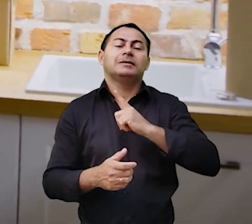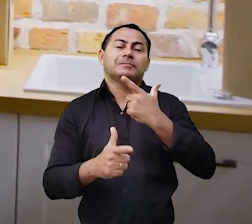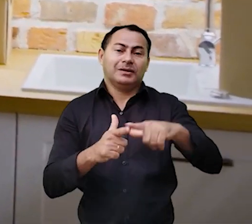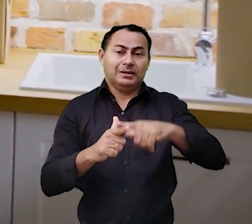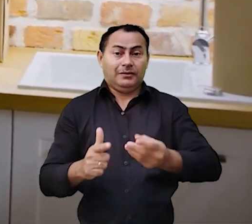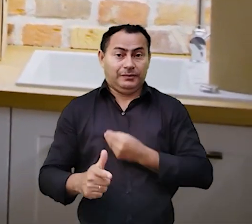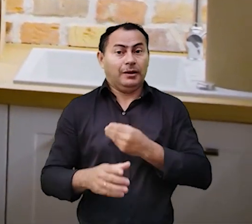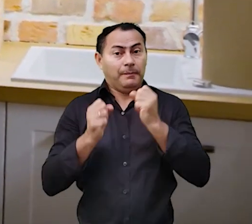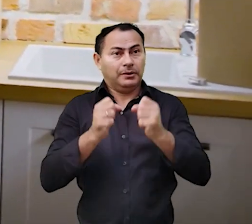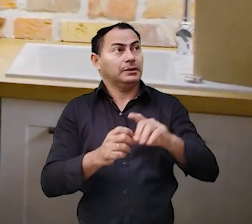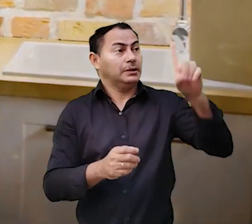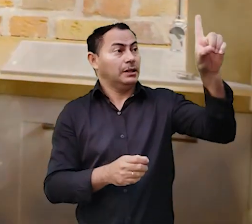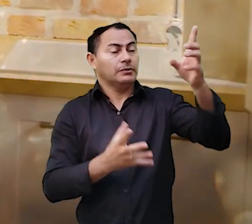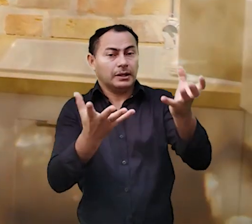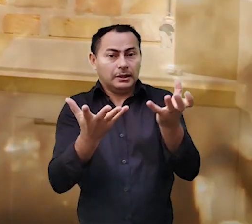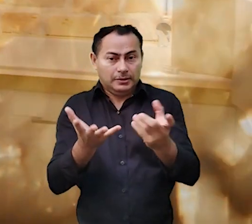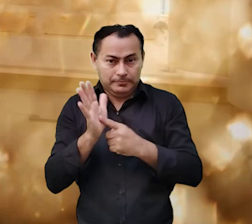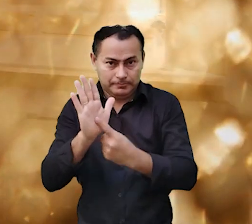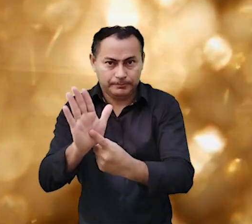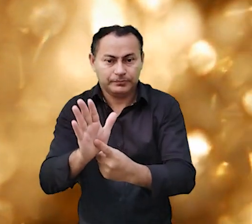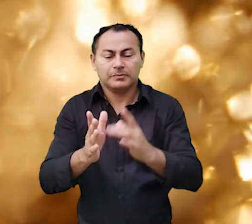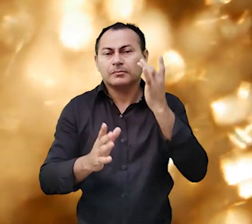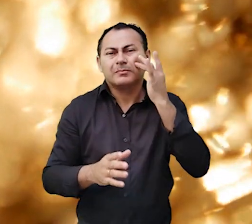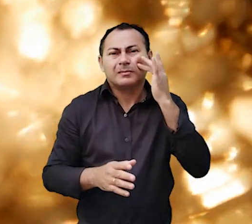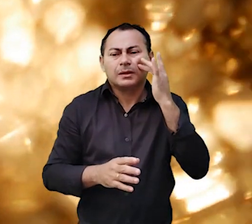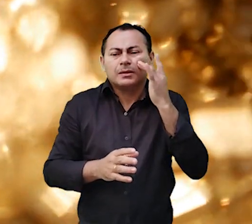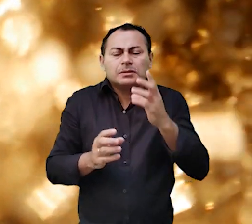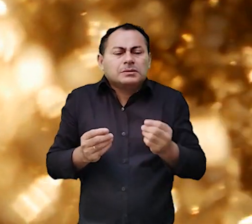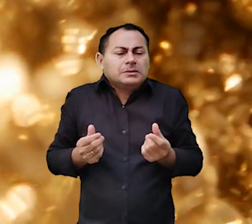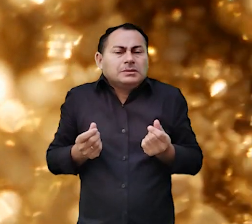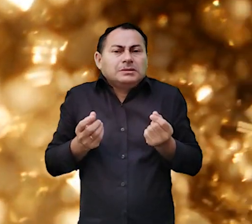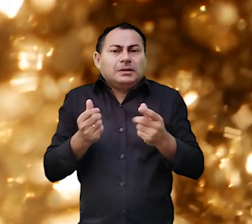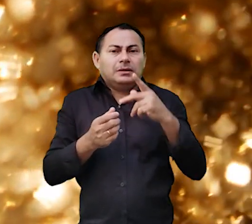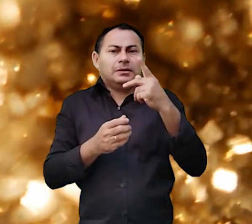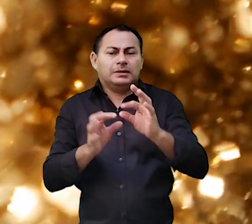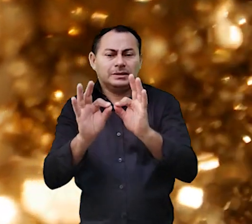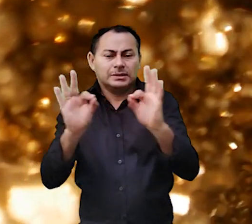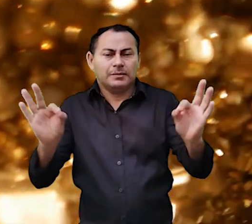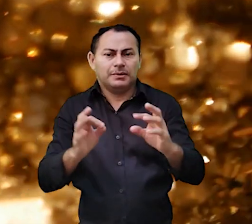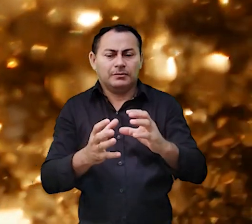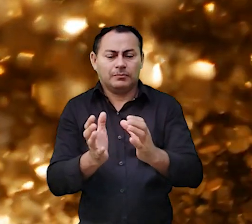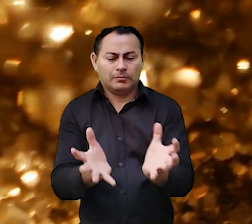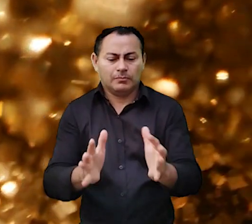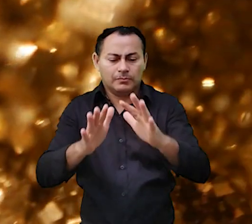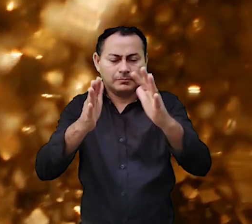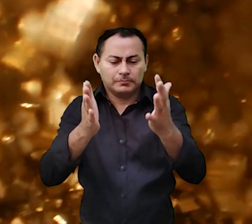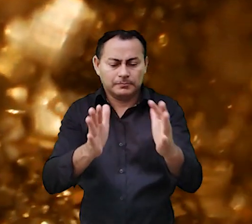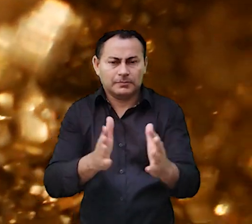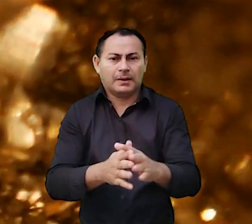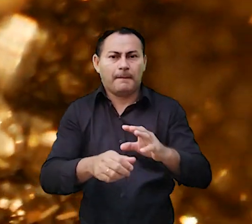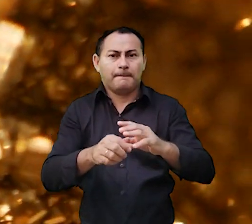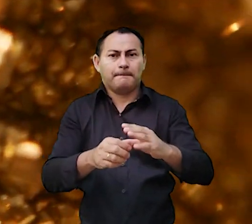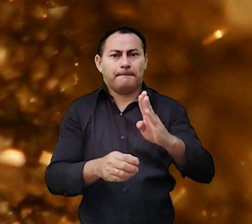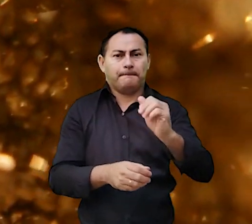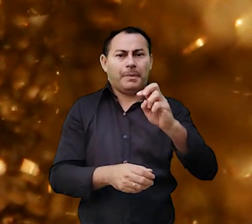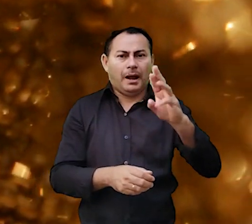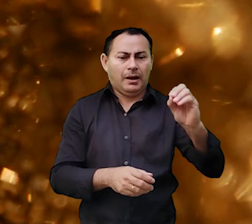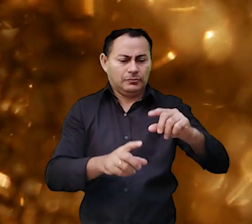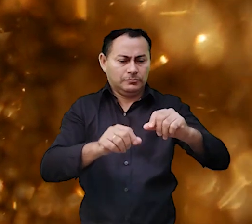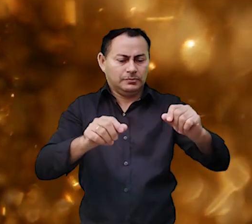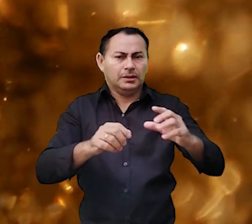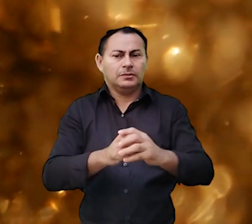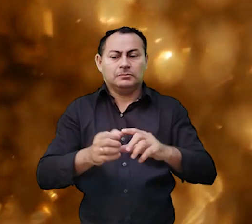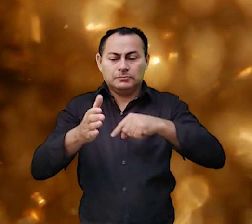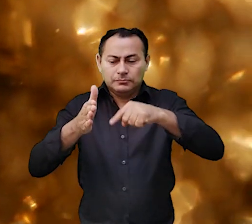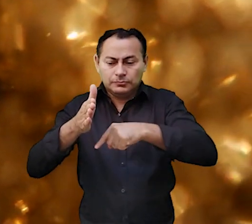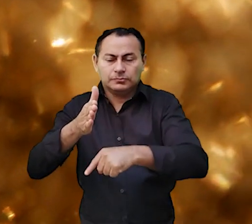de problemas. Deus pode querer mostrar que há um tesouro muito precioso em um simples vaso de barro e um fundamento sobre